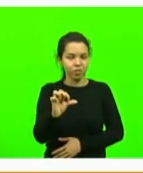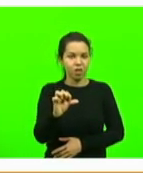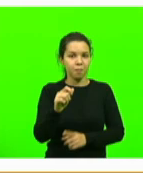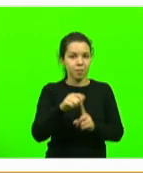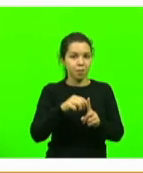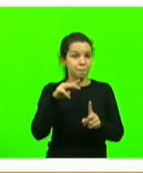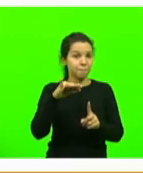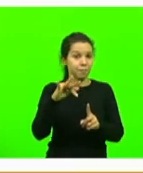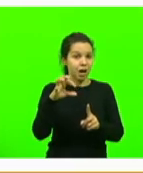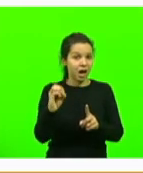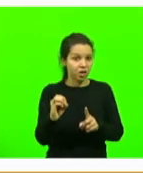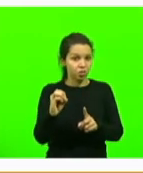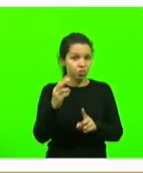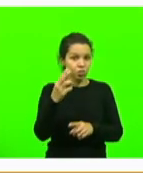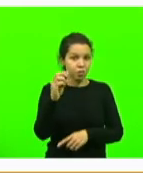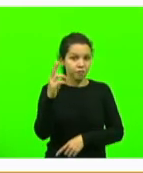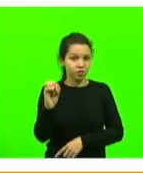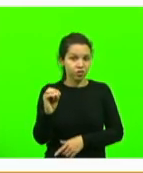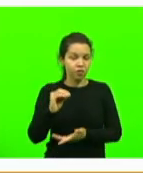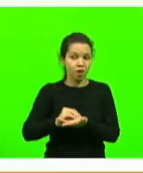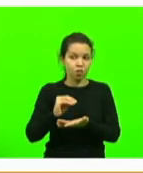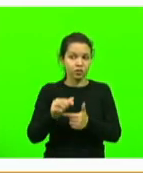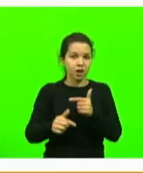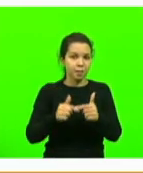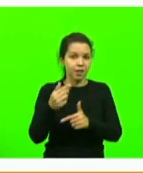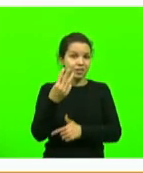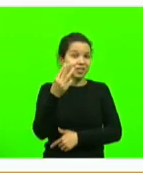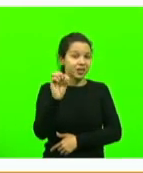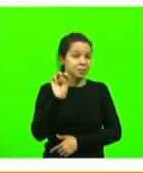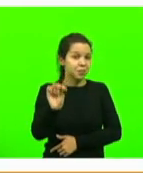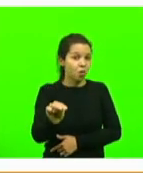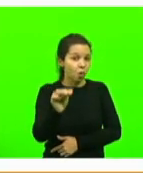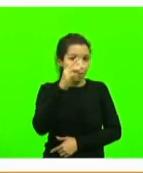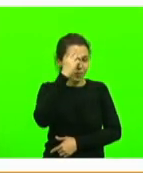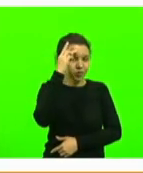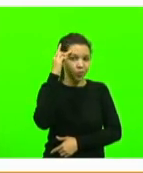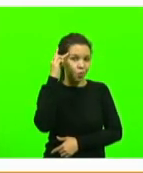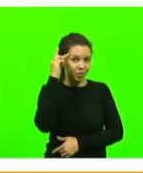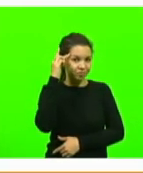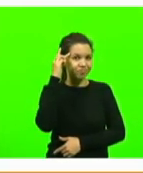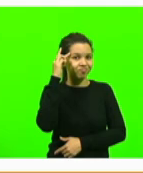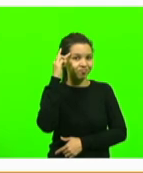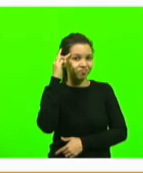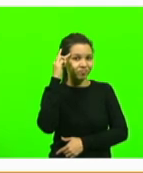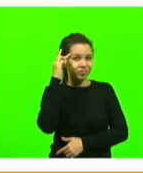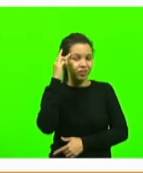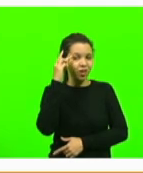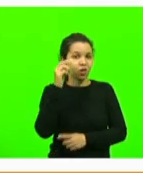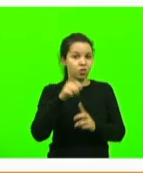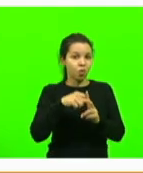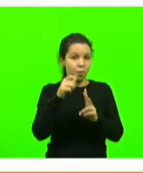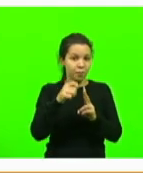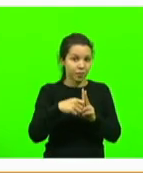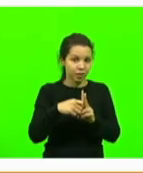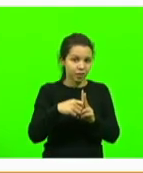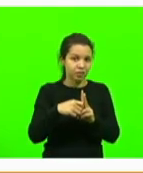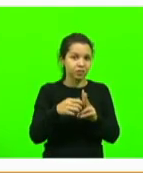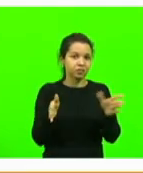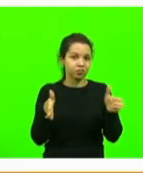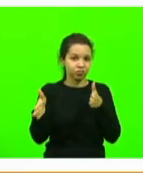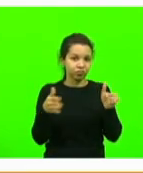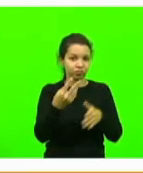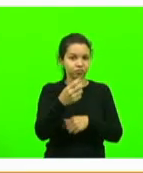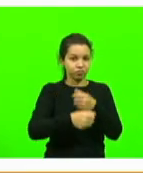30 milhões de pessoas e em 12 meses de maio de 2020 retroagindo a maio de